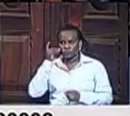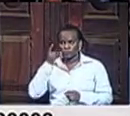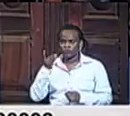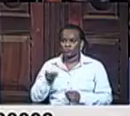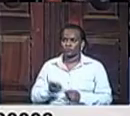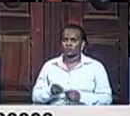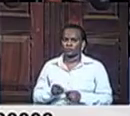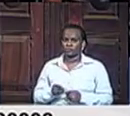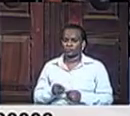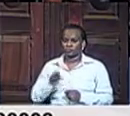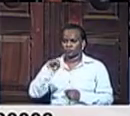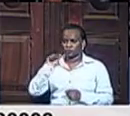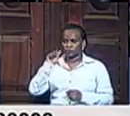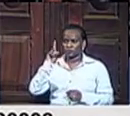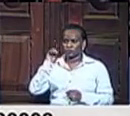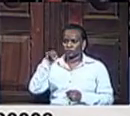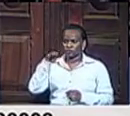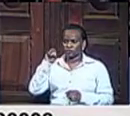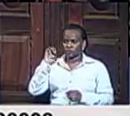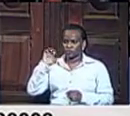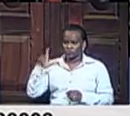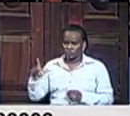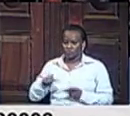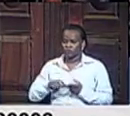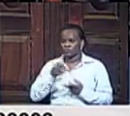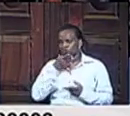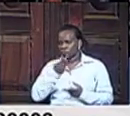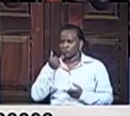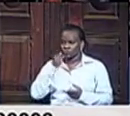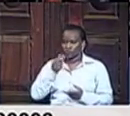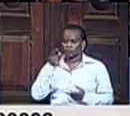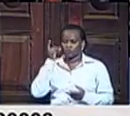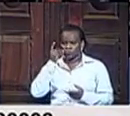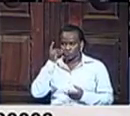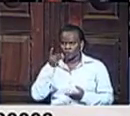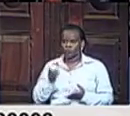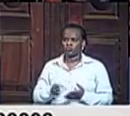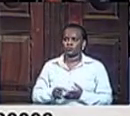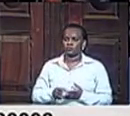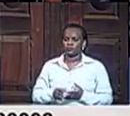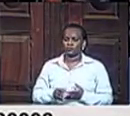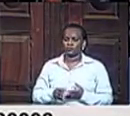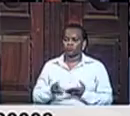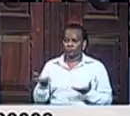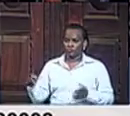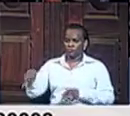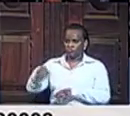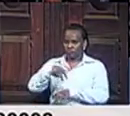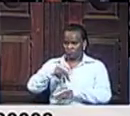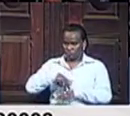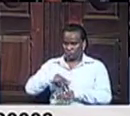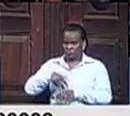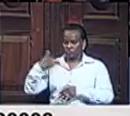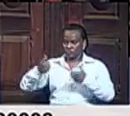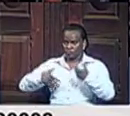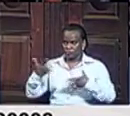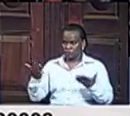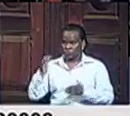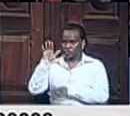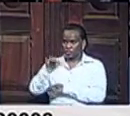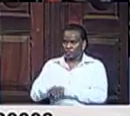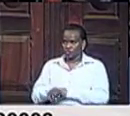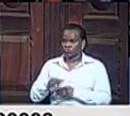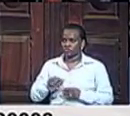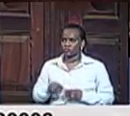deputado Sadi Noel, senhoras e senhores deputados, ocupo a tribuna nesta